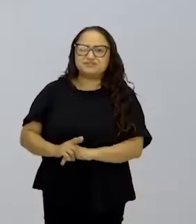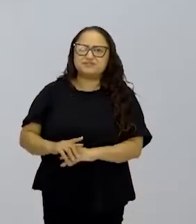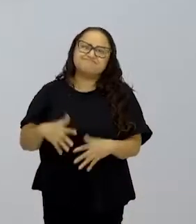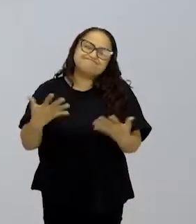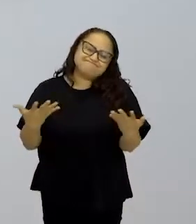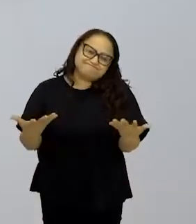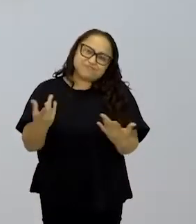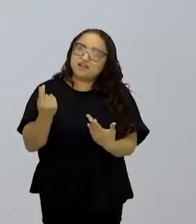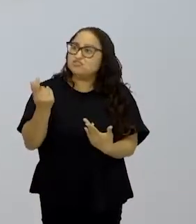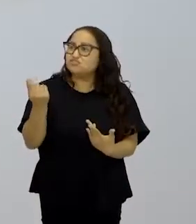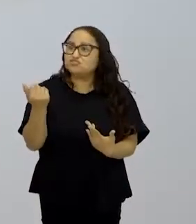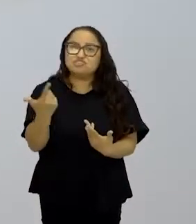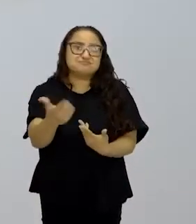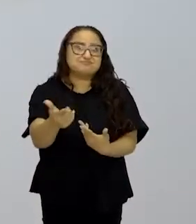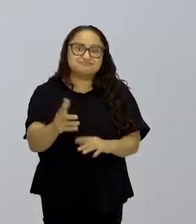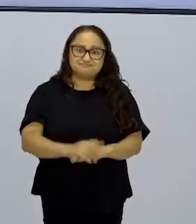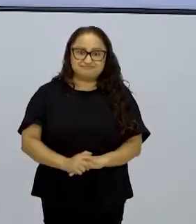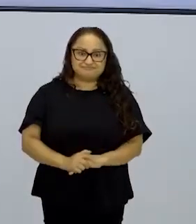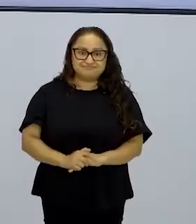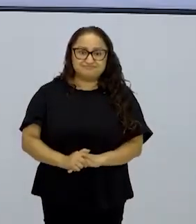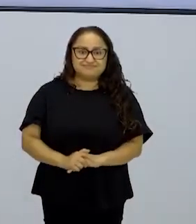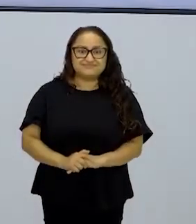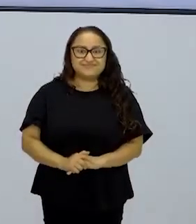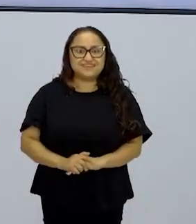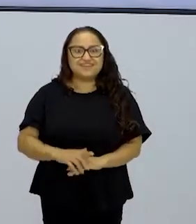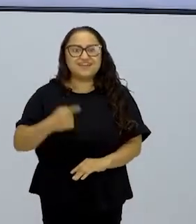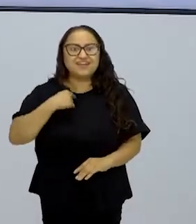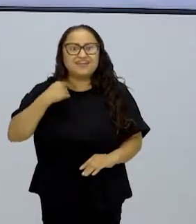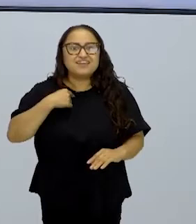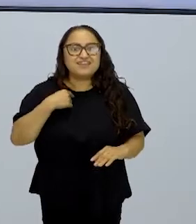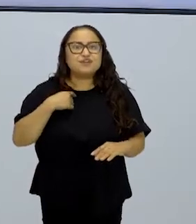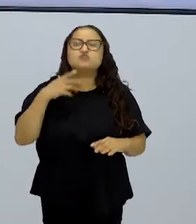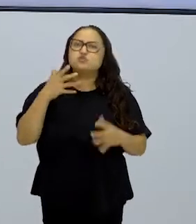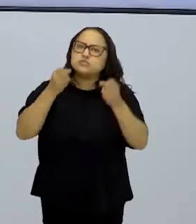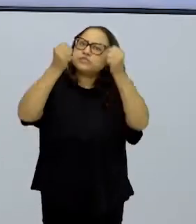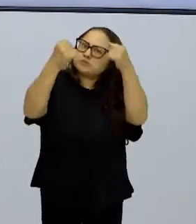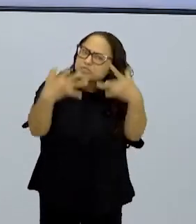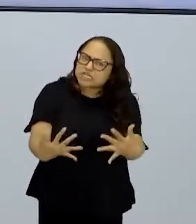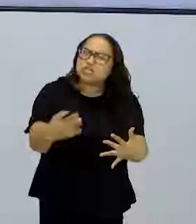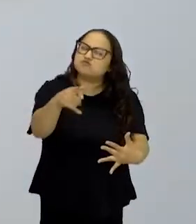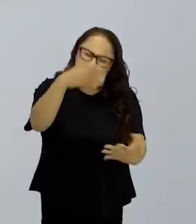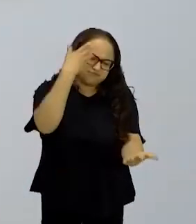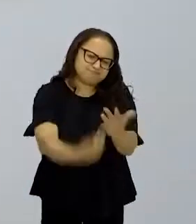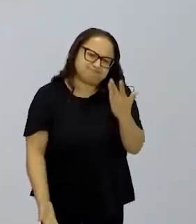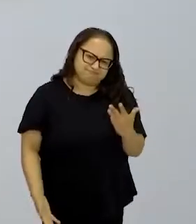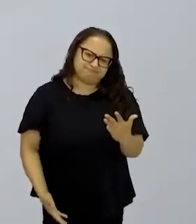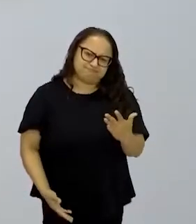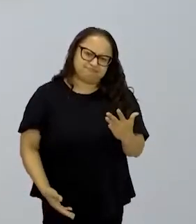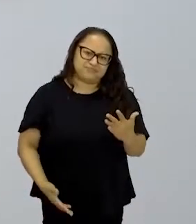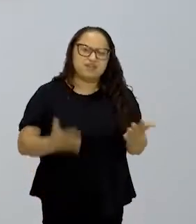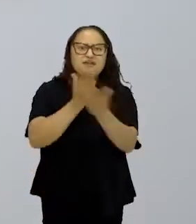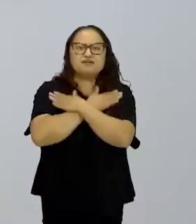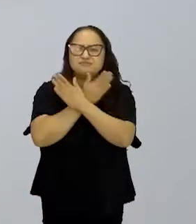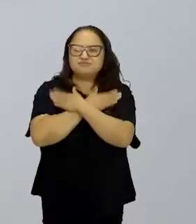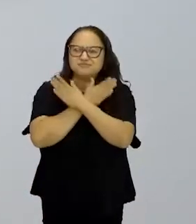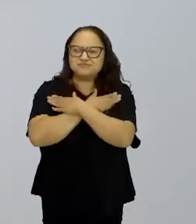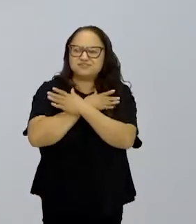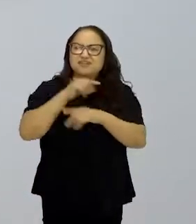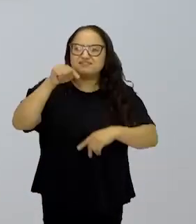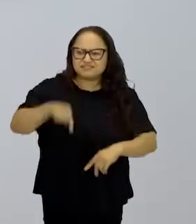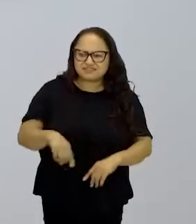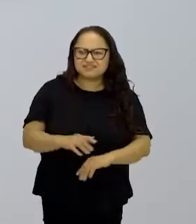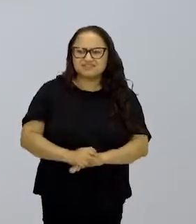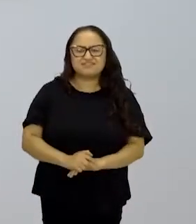dá dinheiro. Não dá. Você vai largar, tô te falando. Você vai largar. O desemprego está aí, é melhor você conseguir